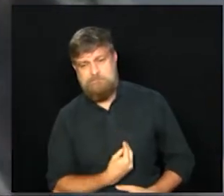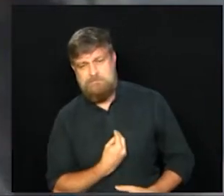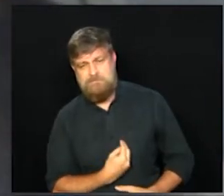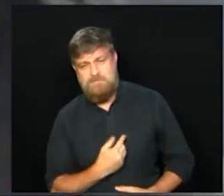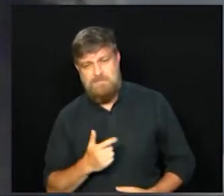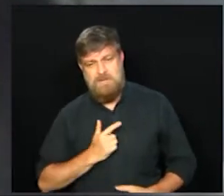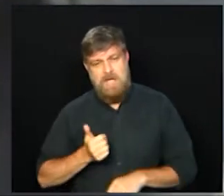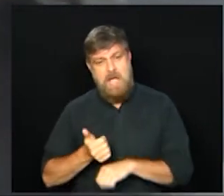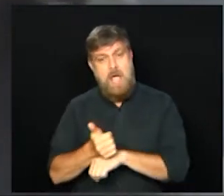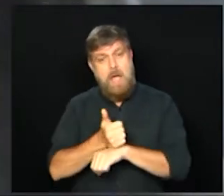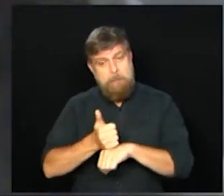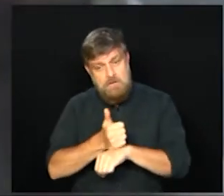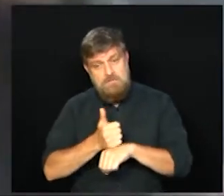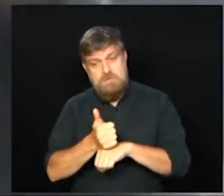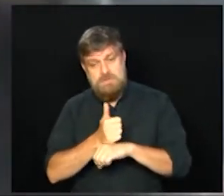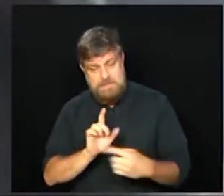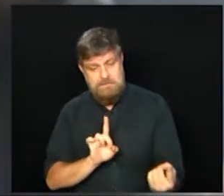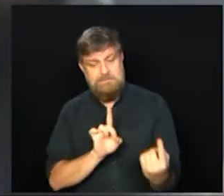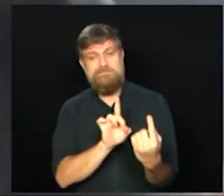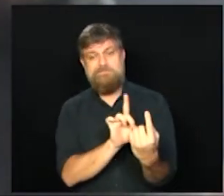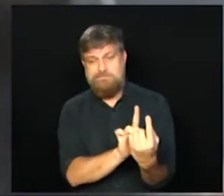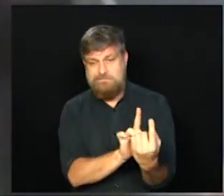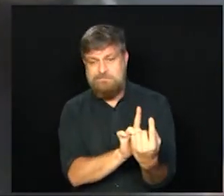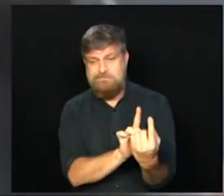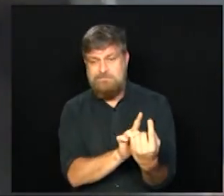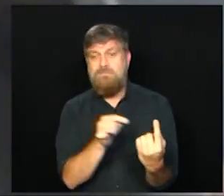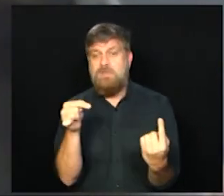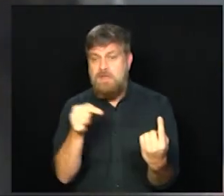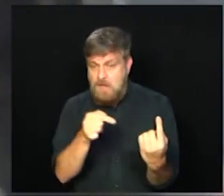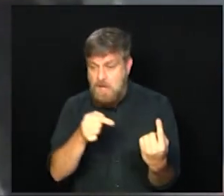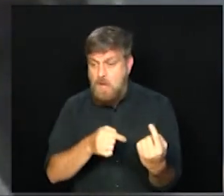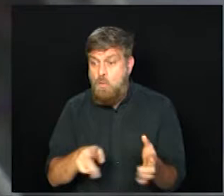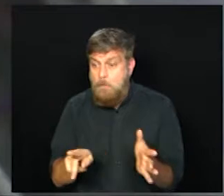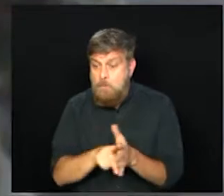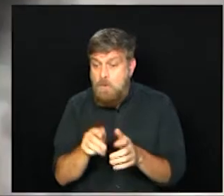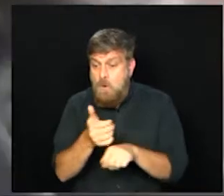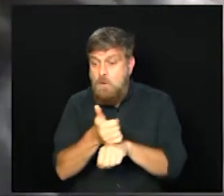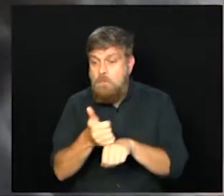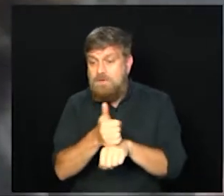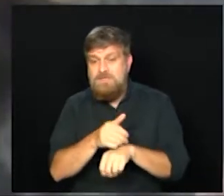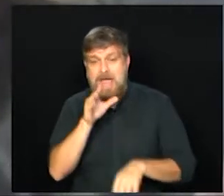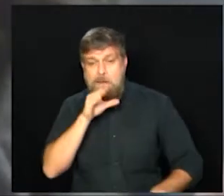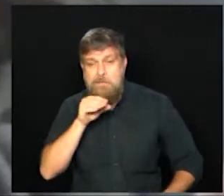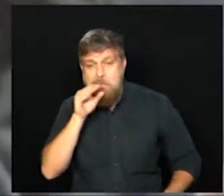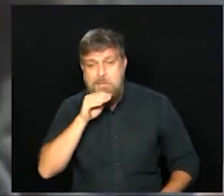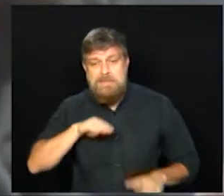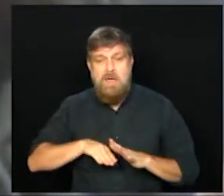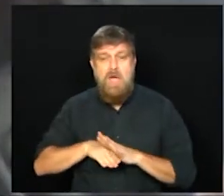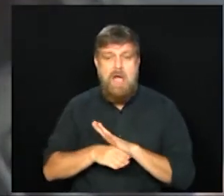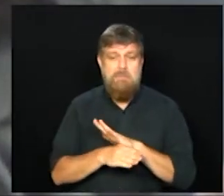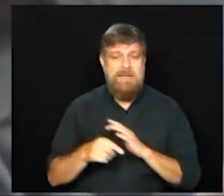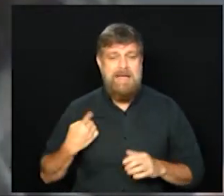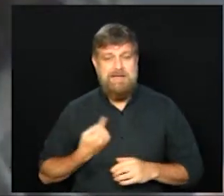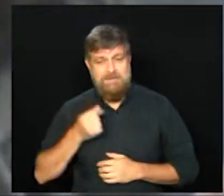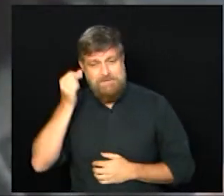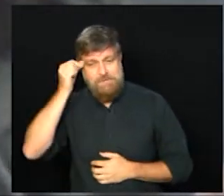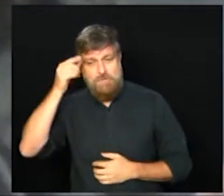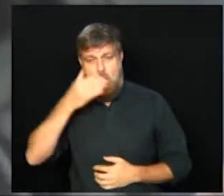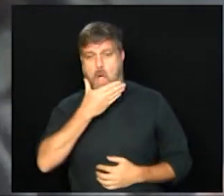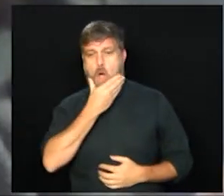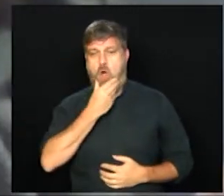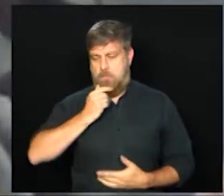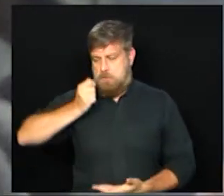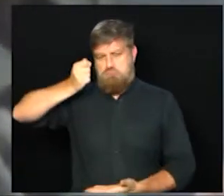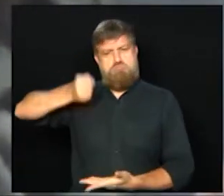muitos profissionais que atendem as mulheres que estão em situação de violência. Porque nós estamos engendrados numa cultura machista.